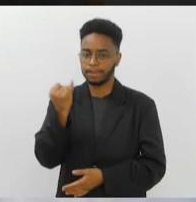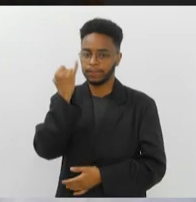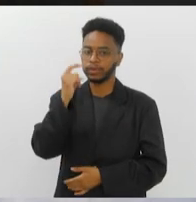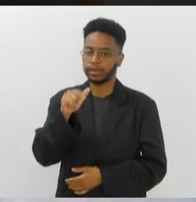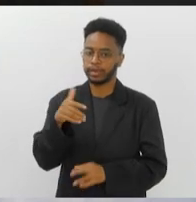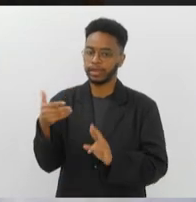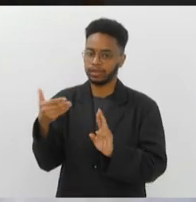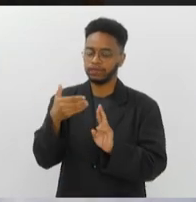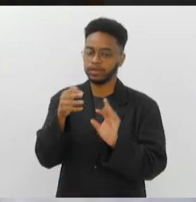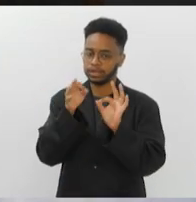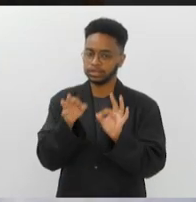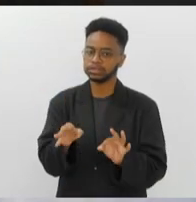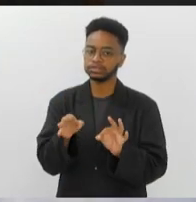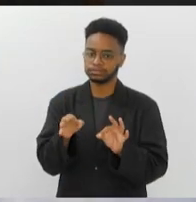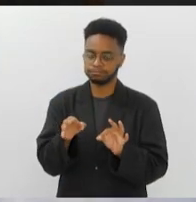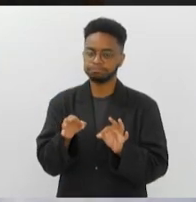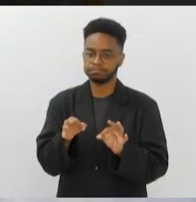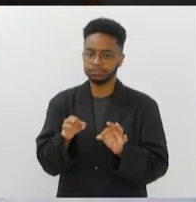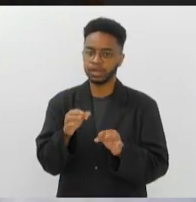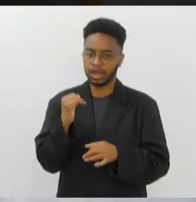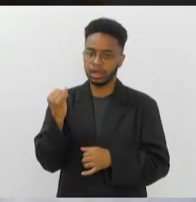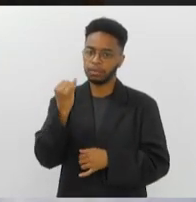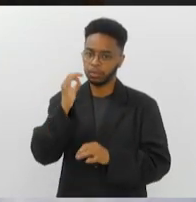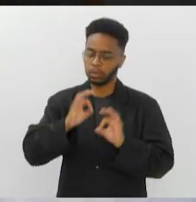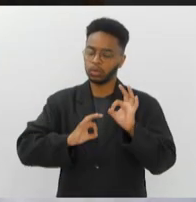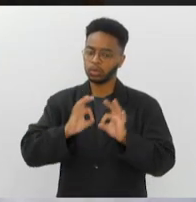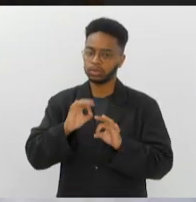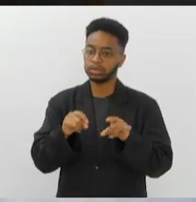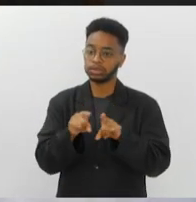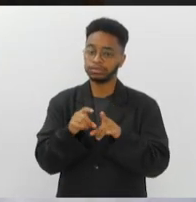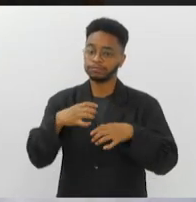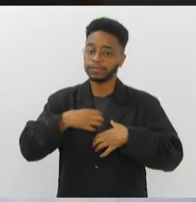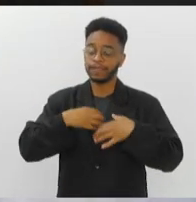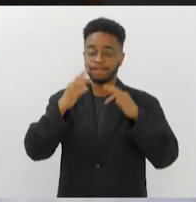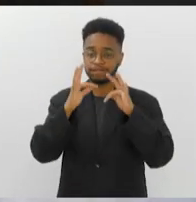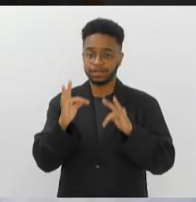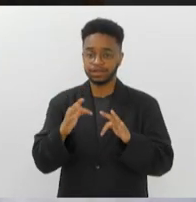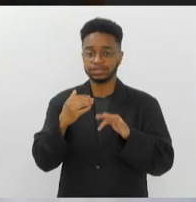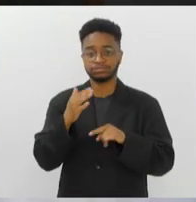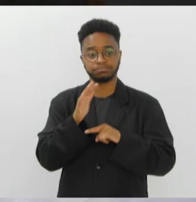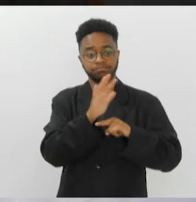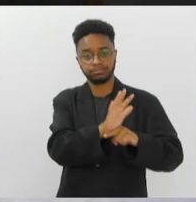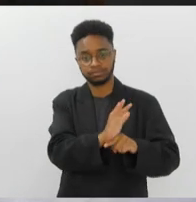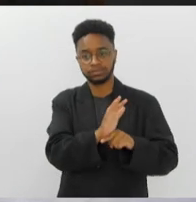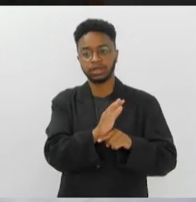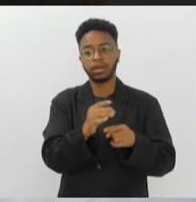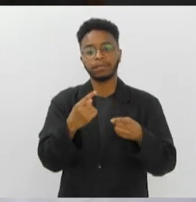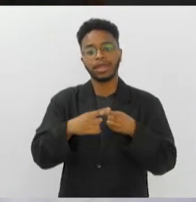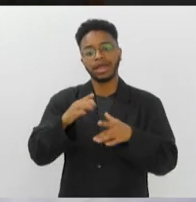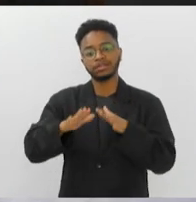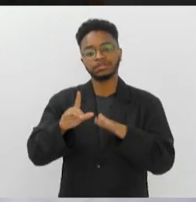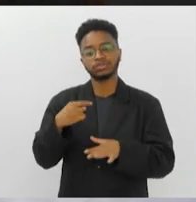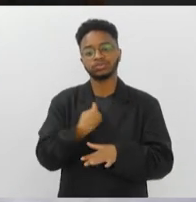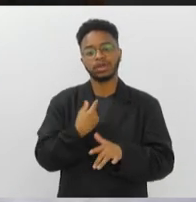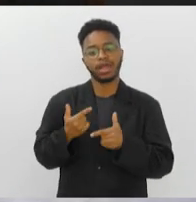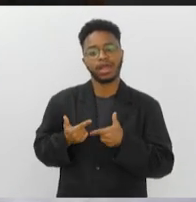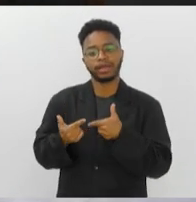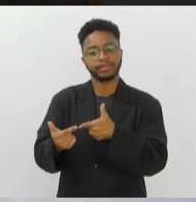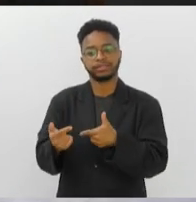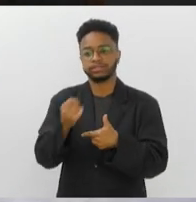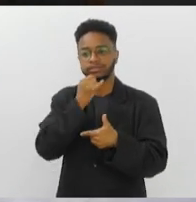referência, muito sólido, né? E fico feliz, inclusive, de contribuir. Às vezes aqui a gente toma uma iniciativa, quando a gente tomou